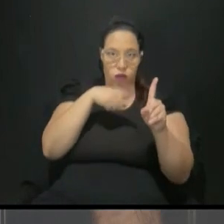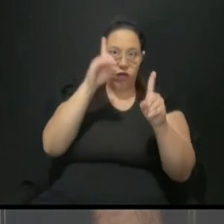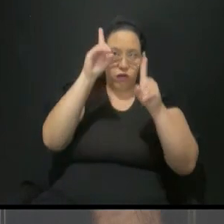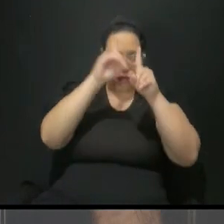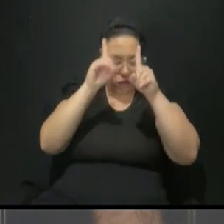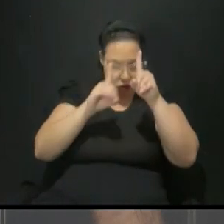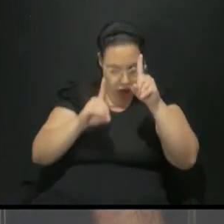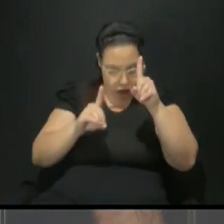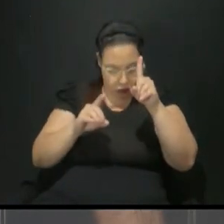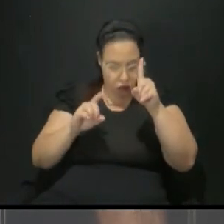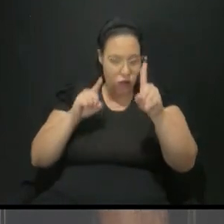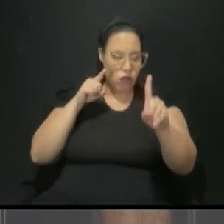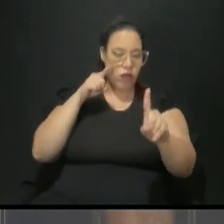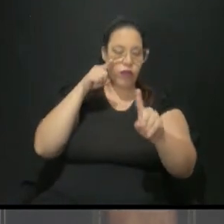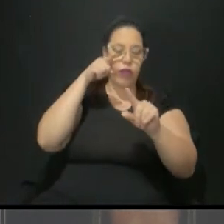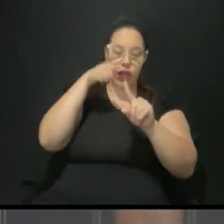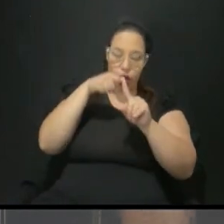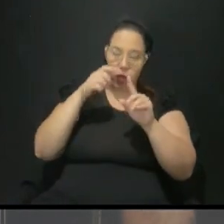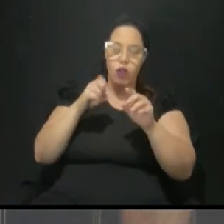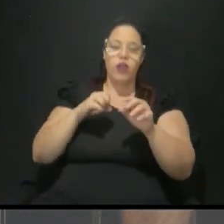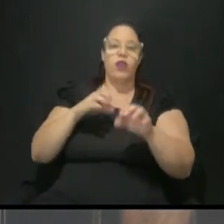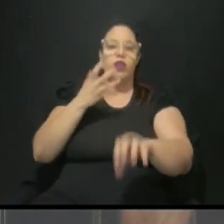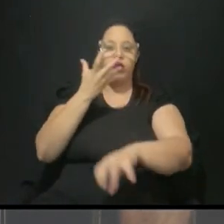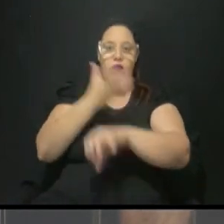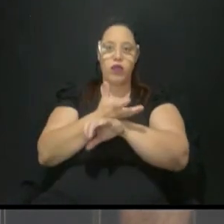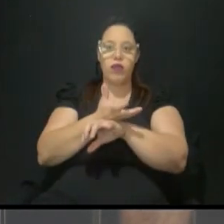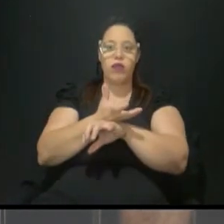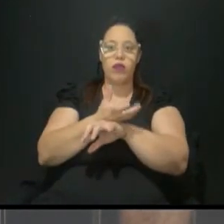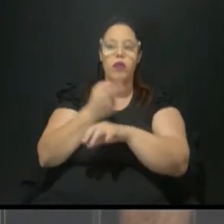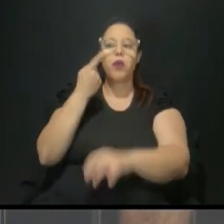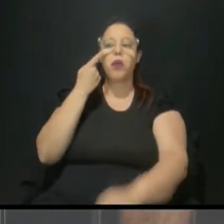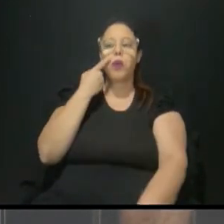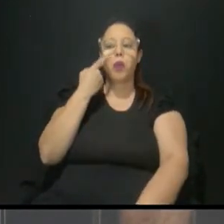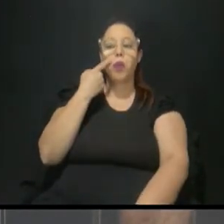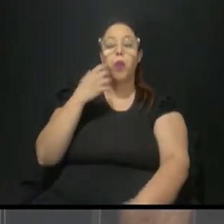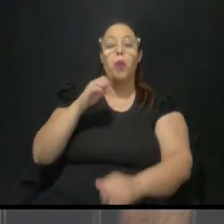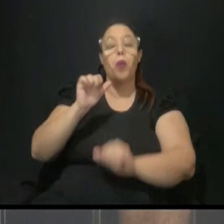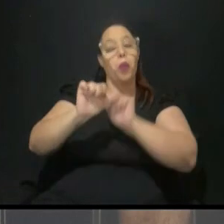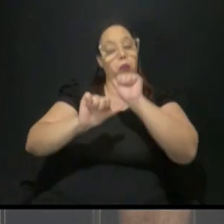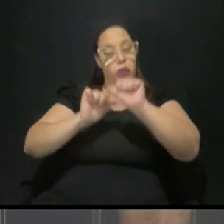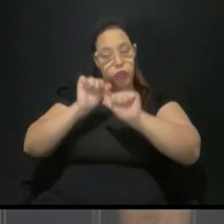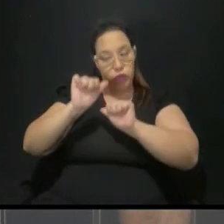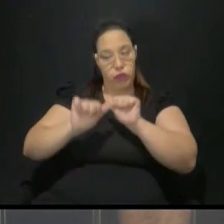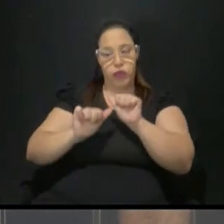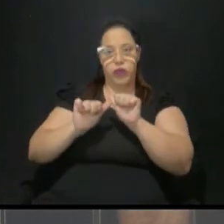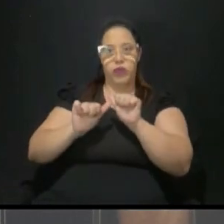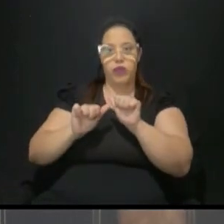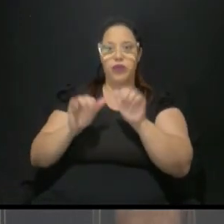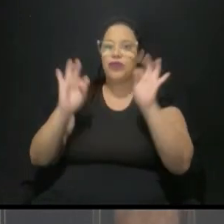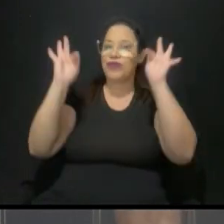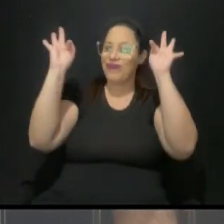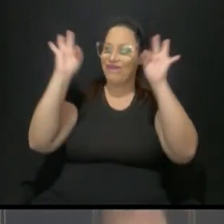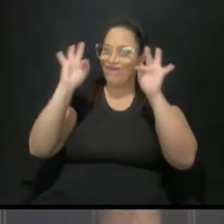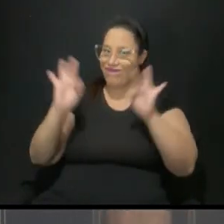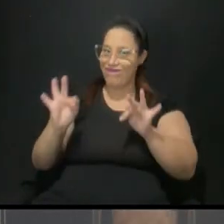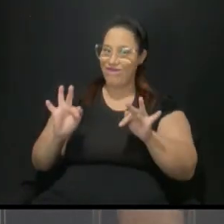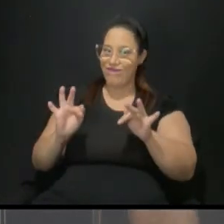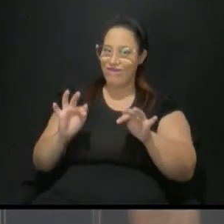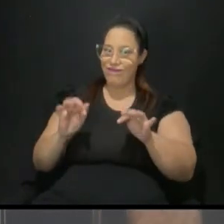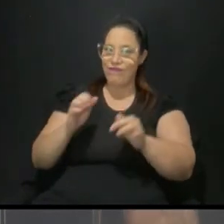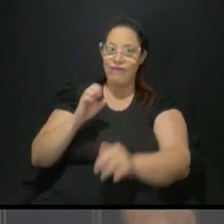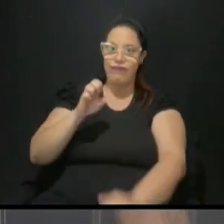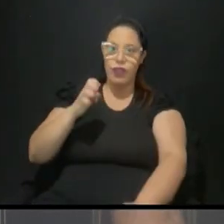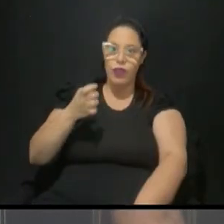da disciplina, o olhar da transformação. Eu fiquei muito feliz, uma ex-aluna, que é a Letícia,